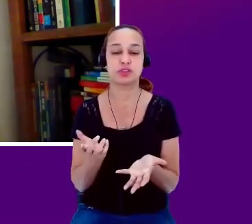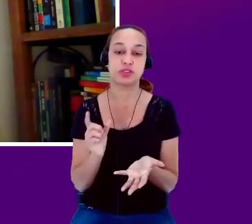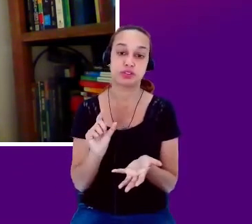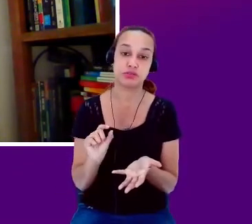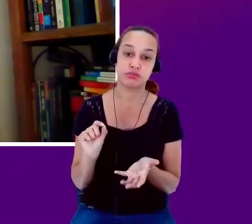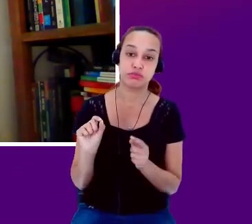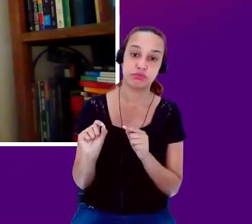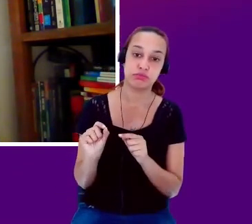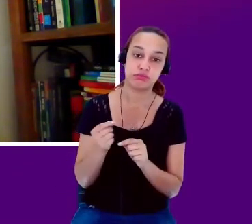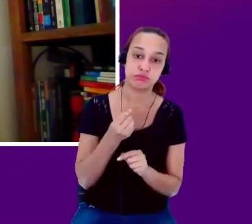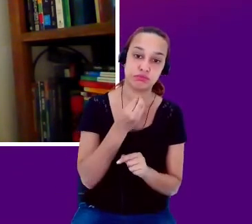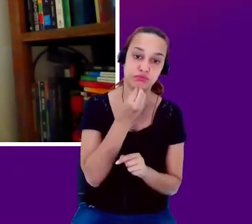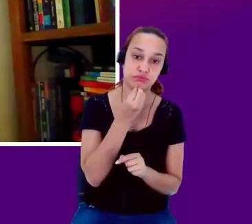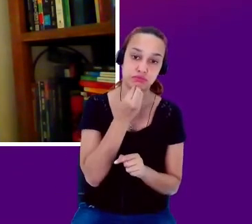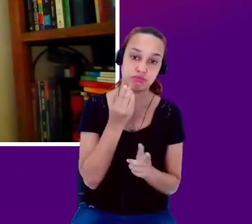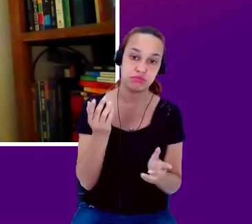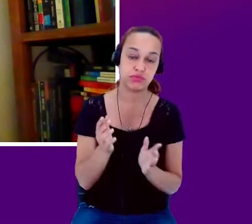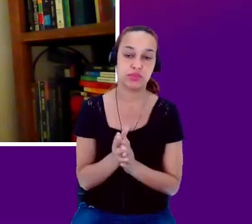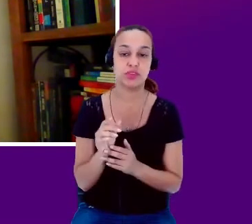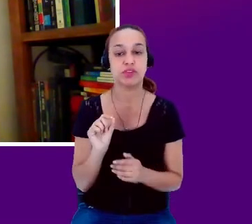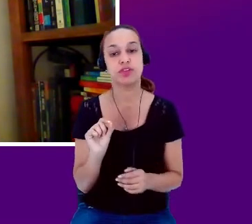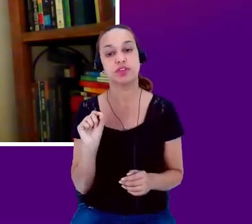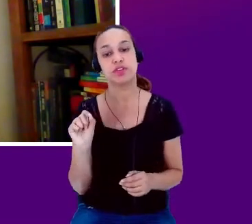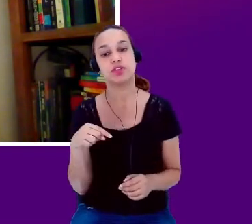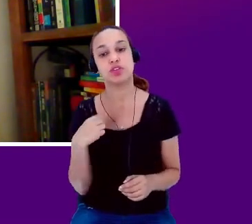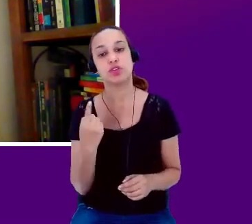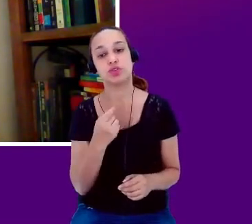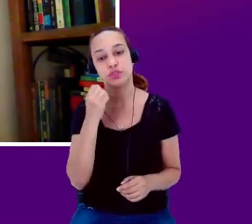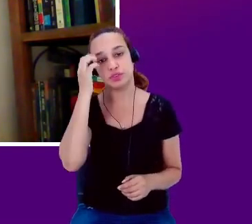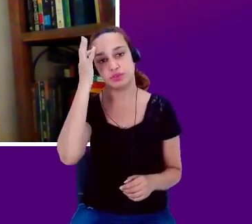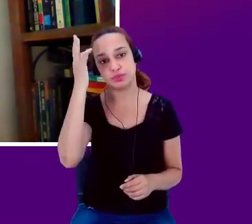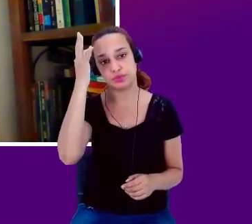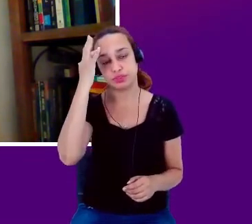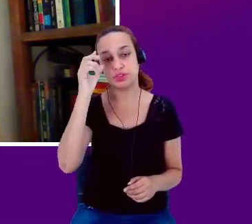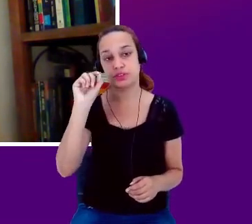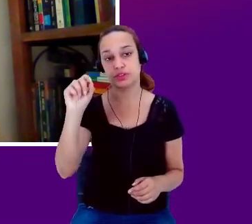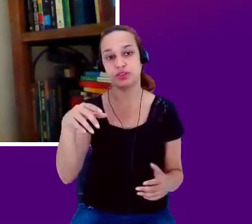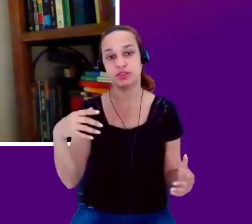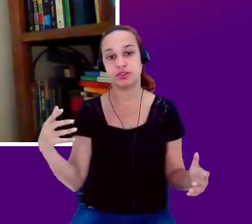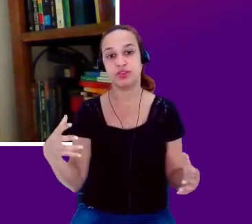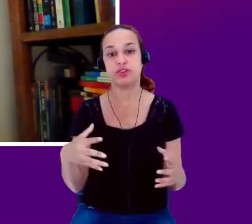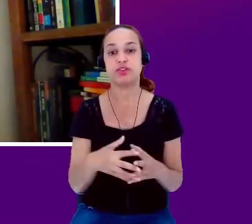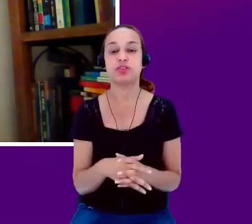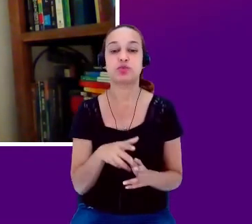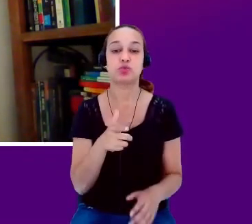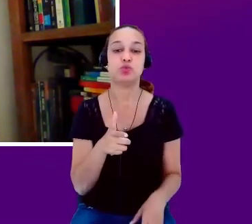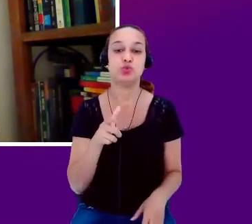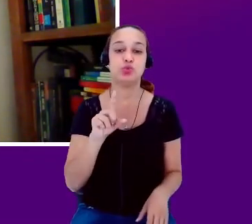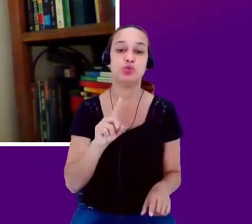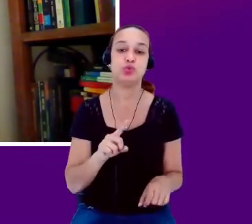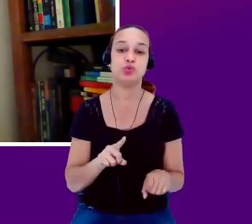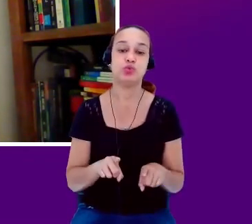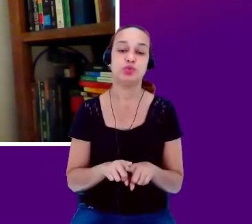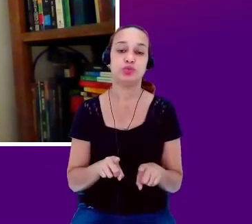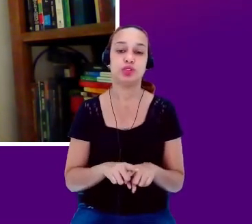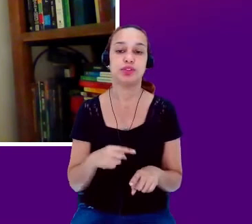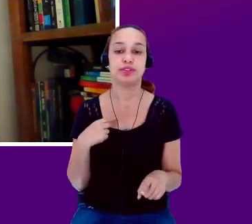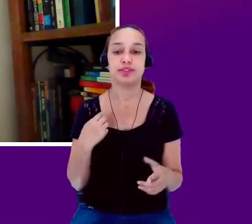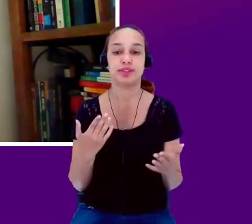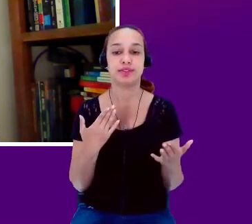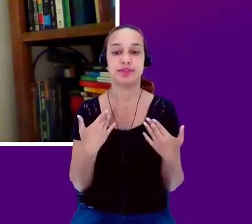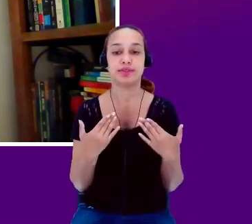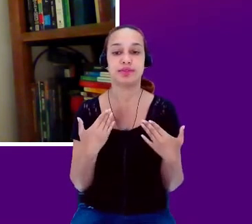Então, isso é algo que a gente imagina dessa forma. E um outro ponto também que a gente tem debatido muito, você falou ali do